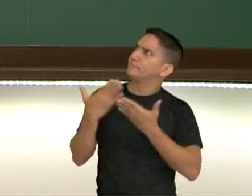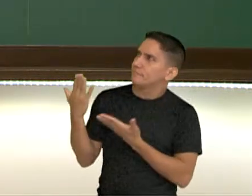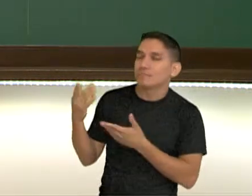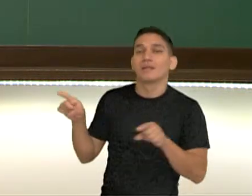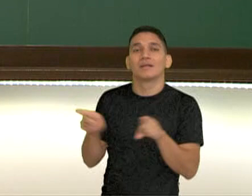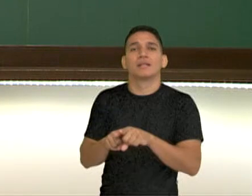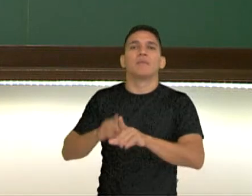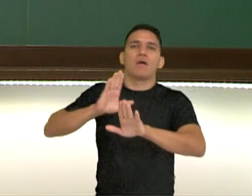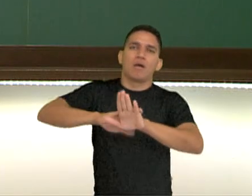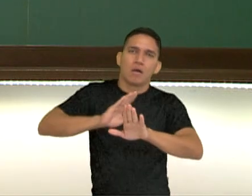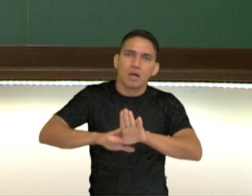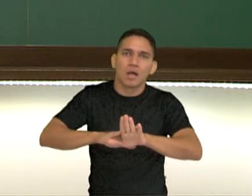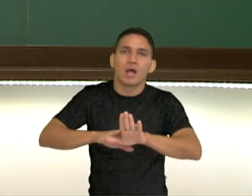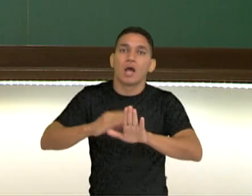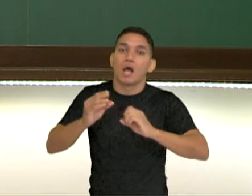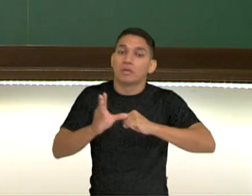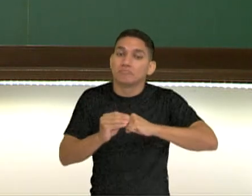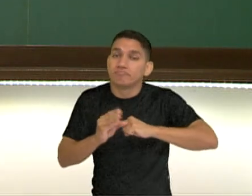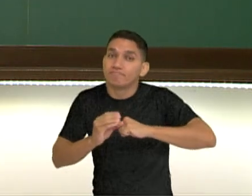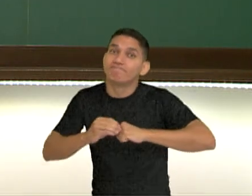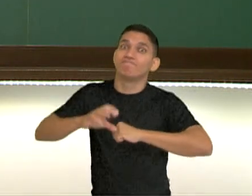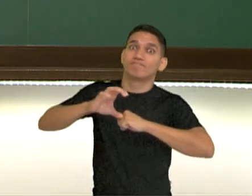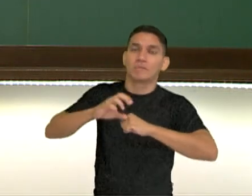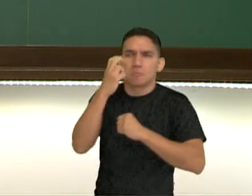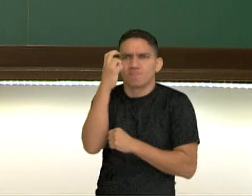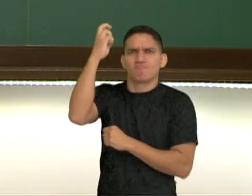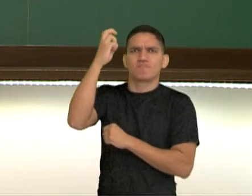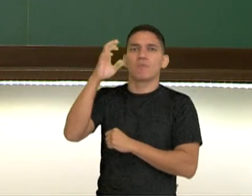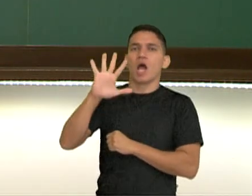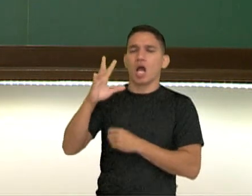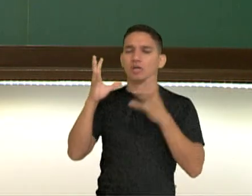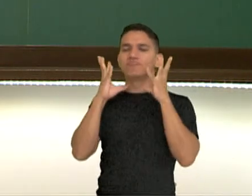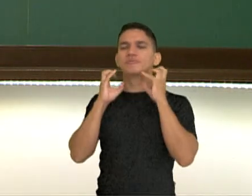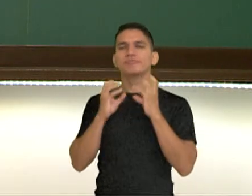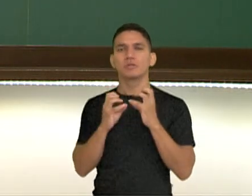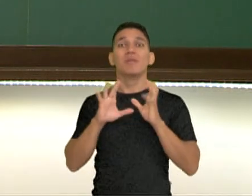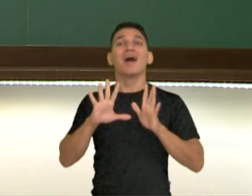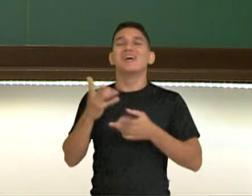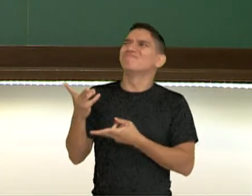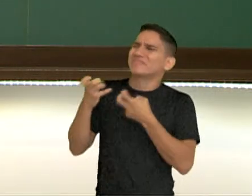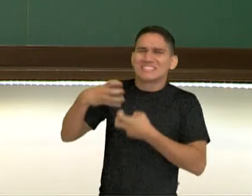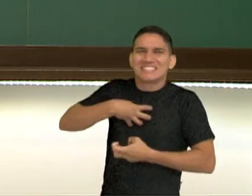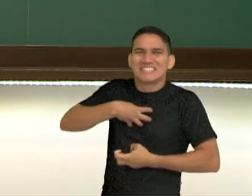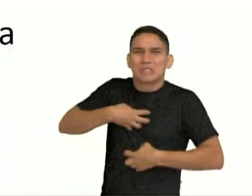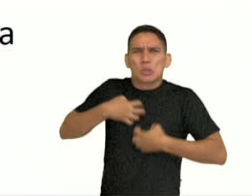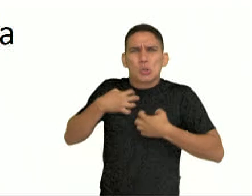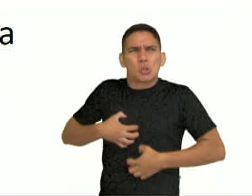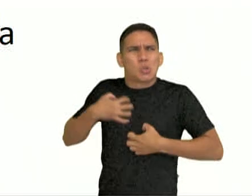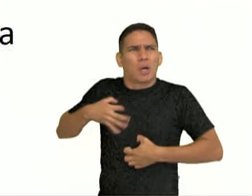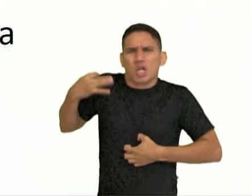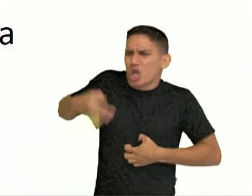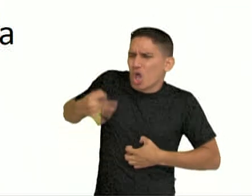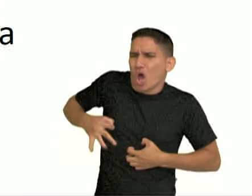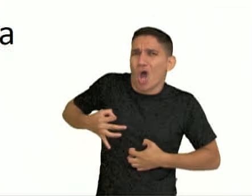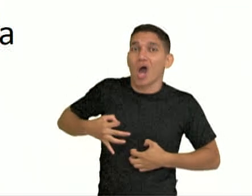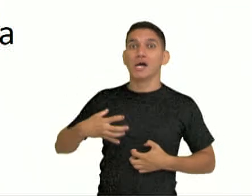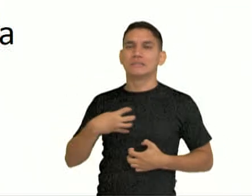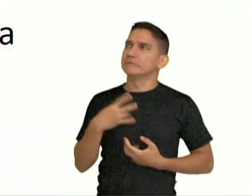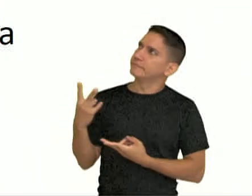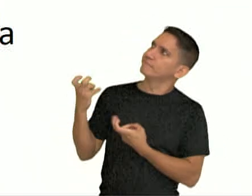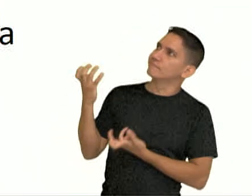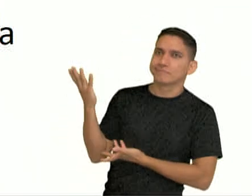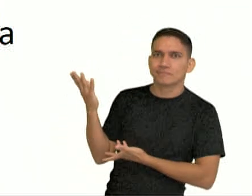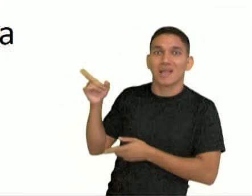sabedoria pela barba, pelo cabelo, mas olha o sentimento de dor, de sofrimento que ele está passando nesse momento. Então,